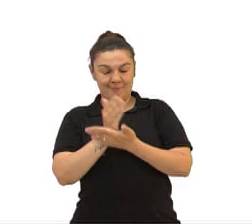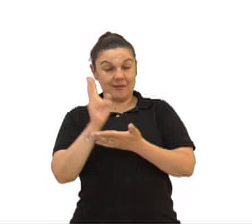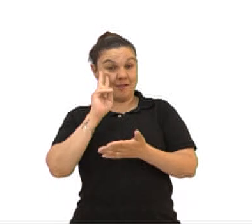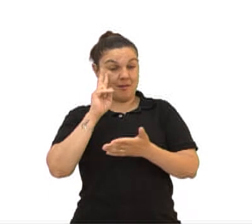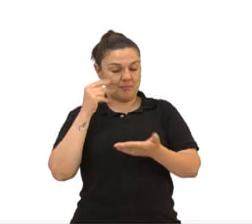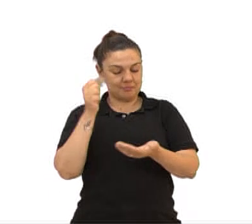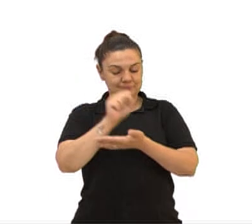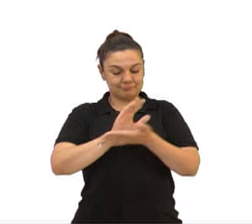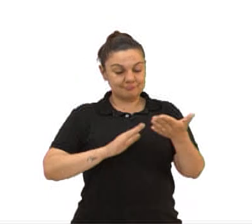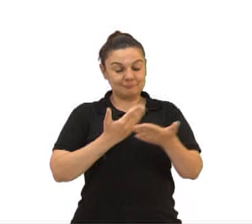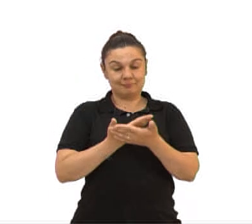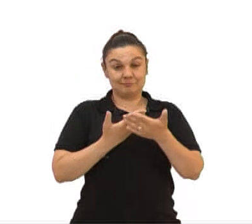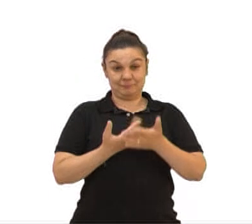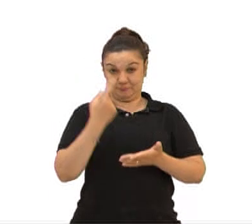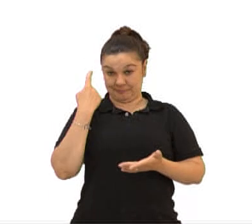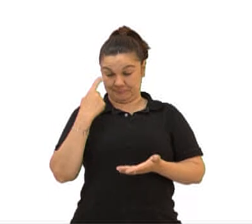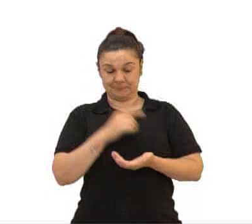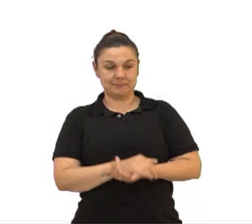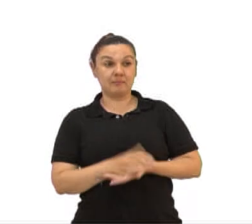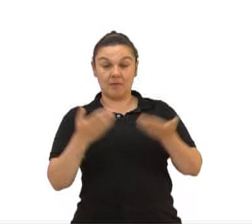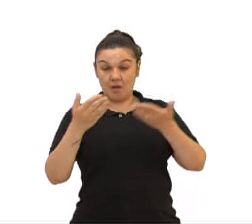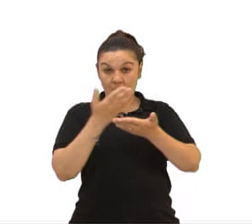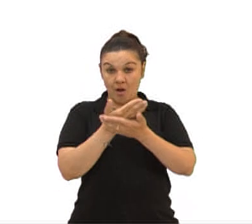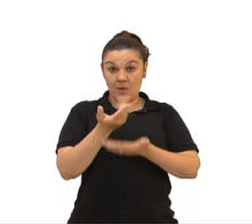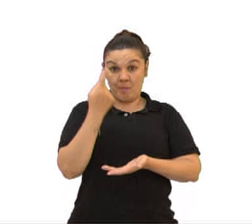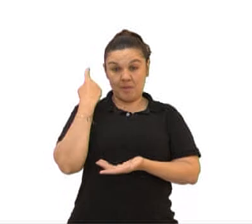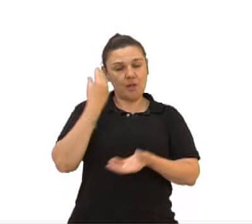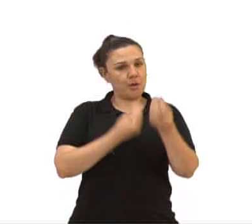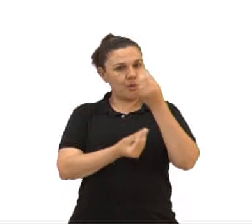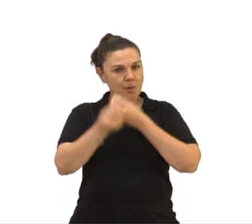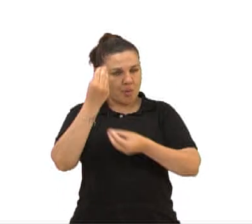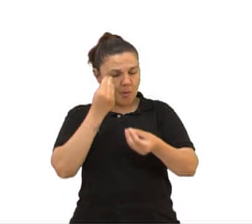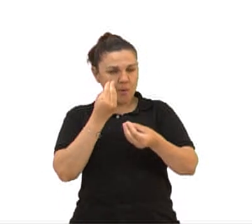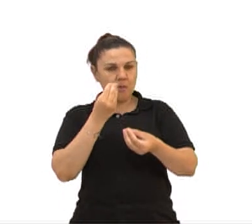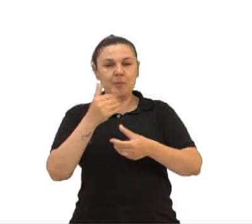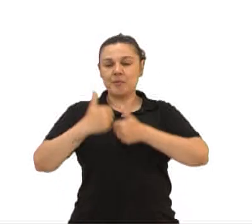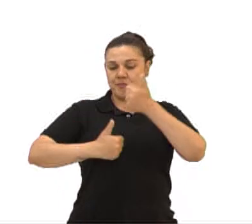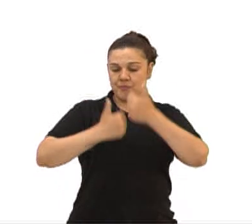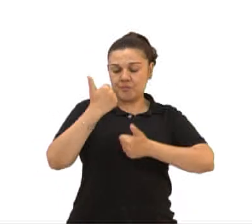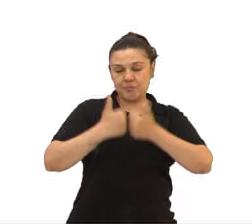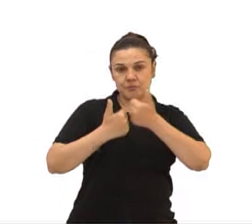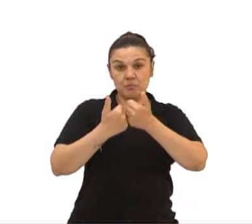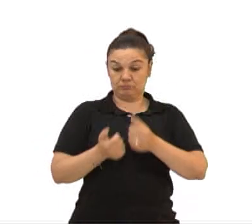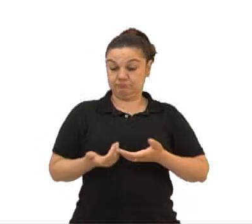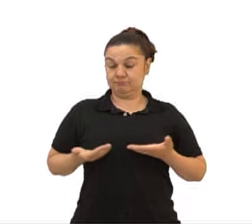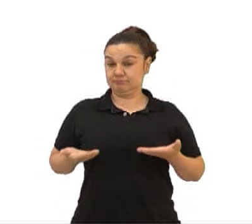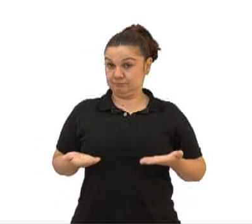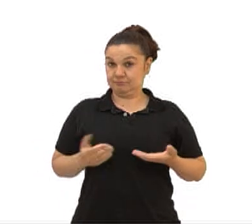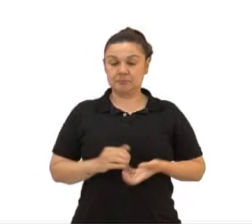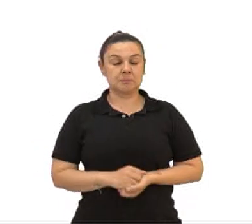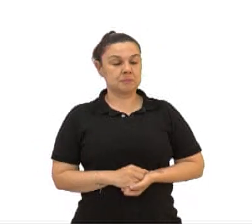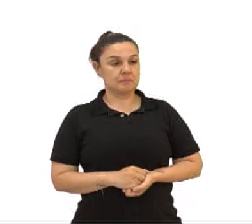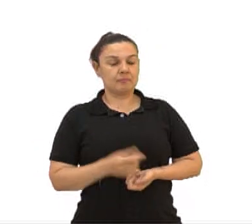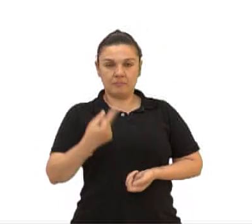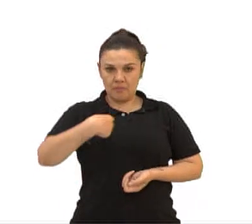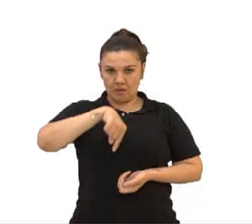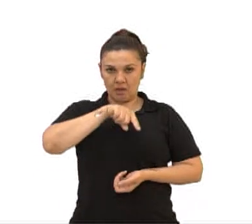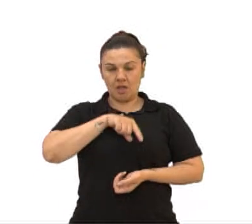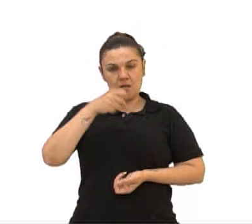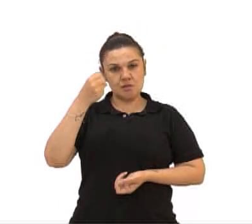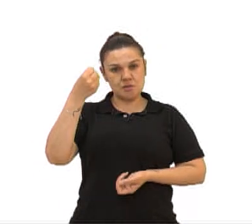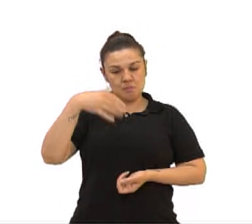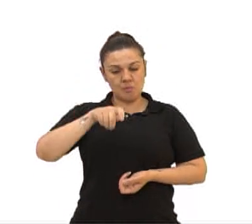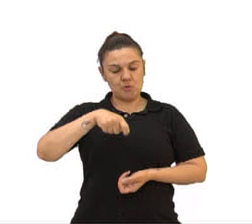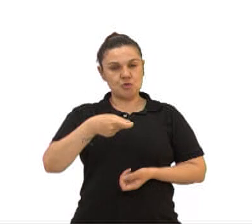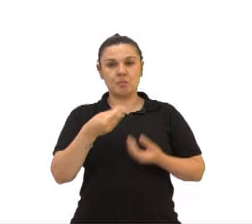da aula passada. E na aula passada nós vimos como que o futebol chegou a esse estágio, né? A gente falou sobre